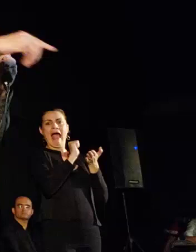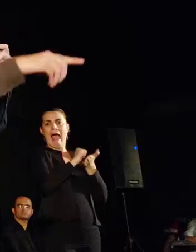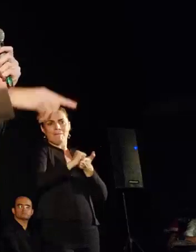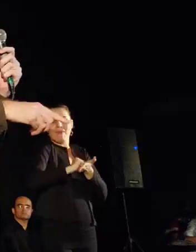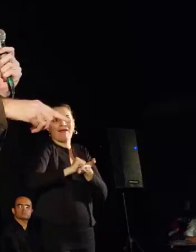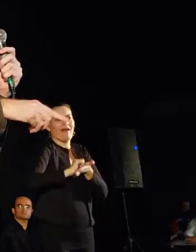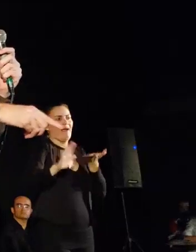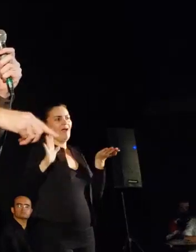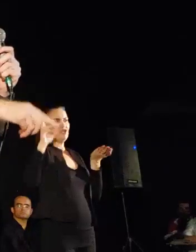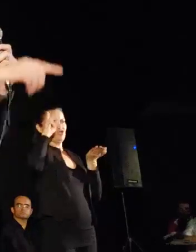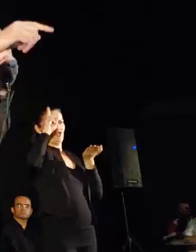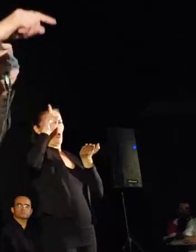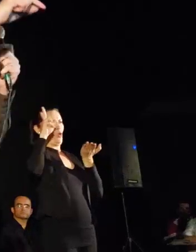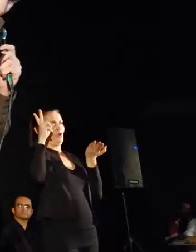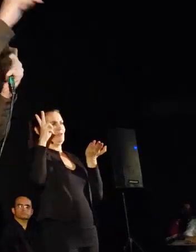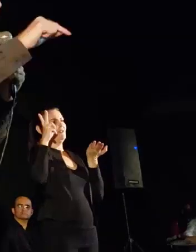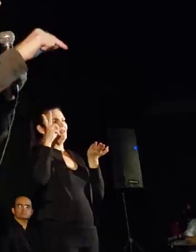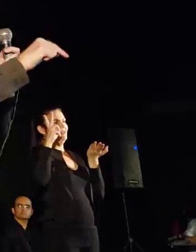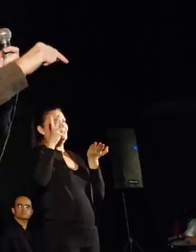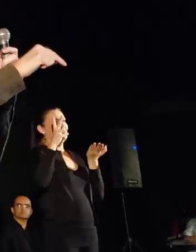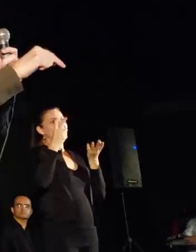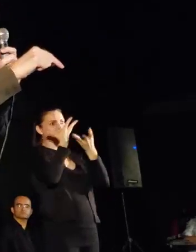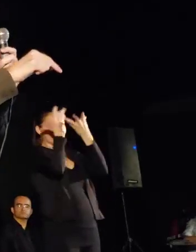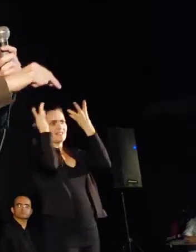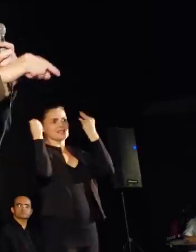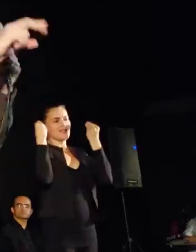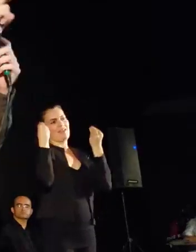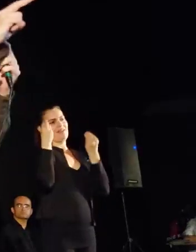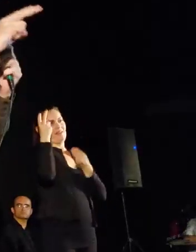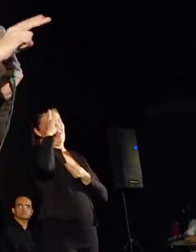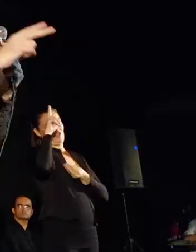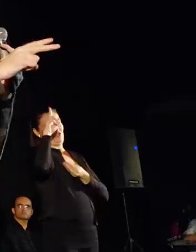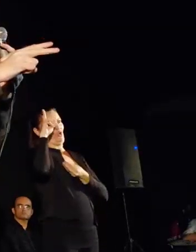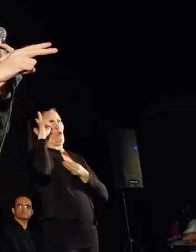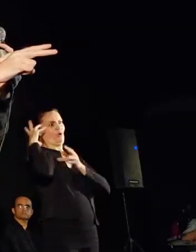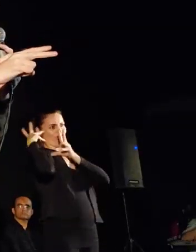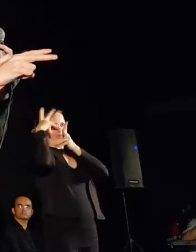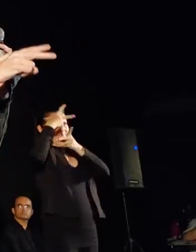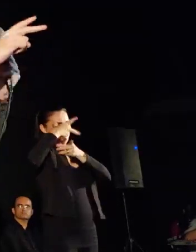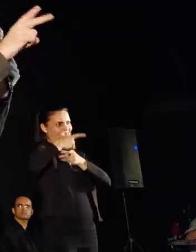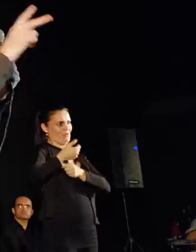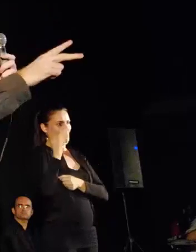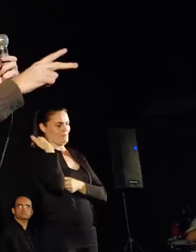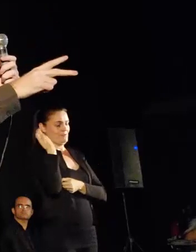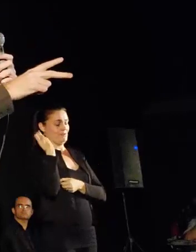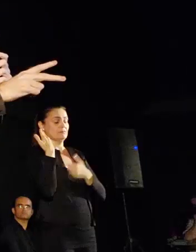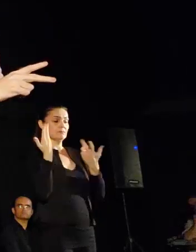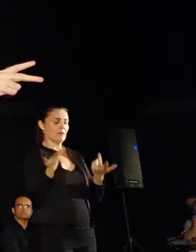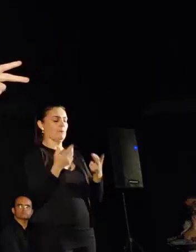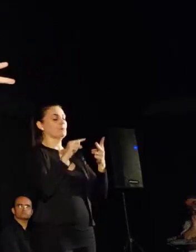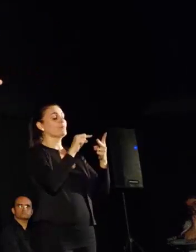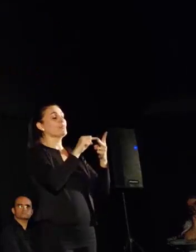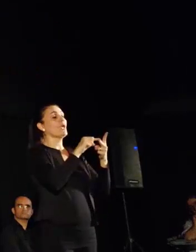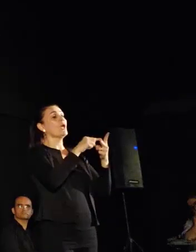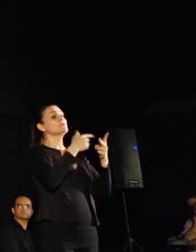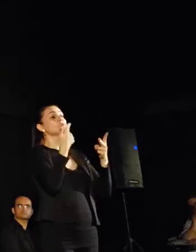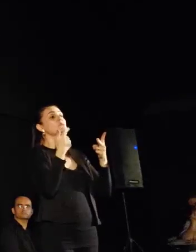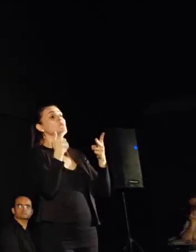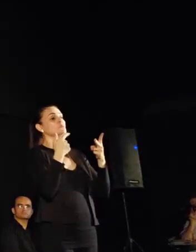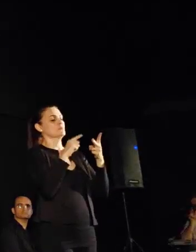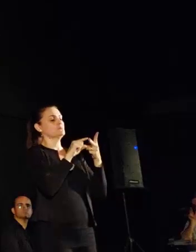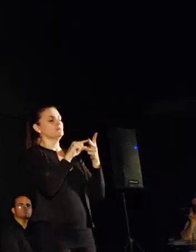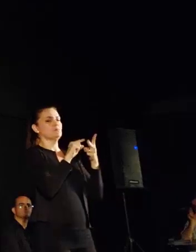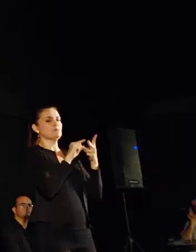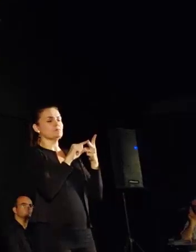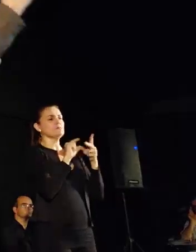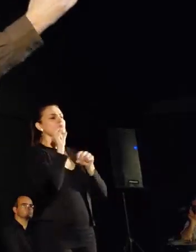o que não é verdade. Eu diria, a primeira coisa é essa. A segunda coisa importante nós lembrarmos, é